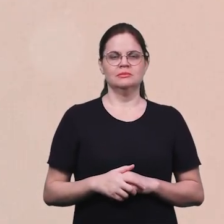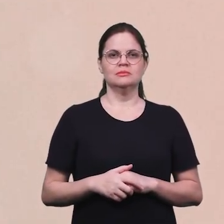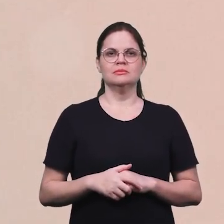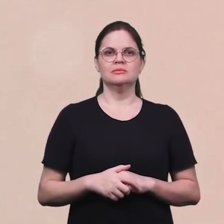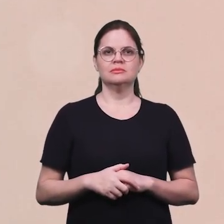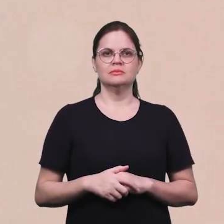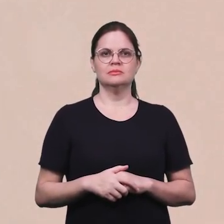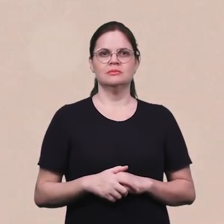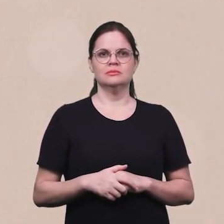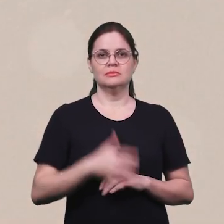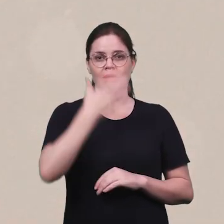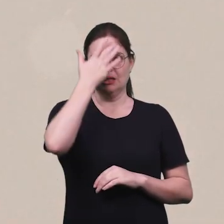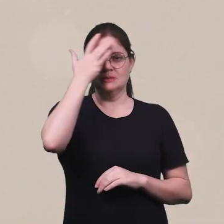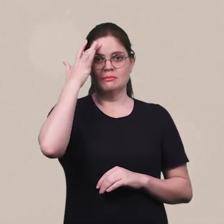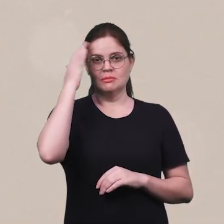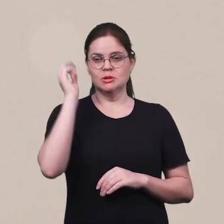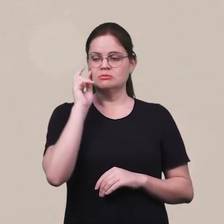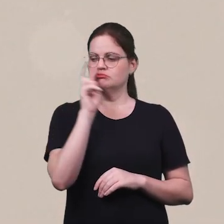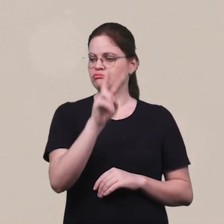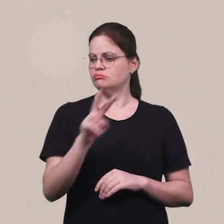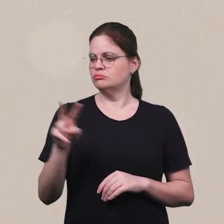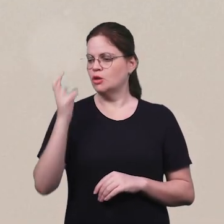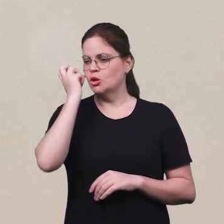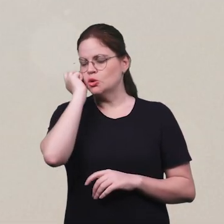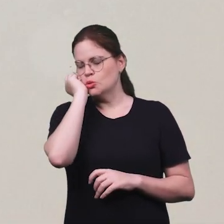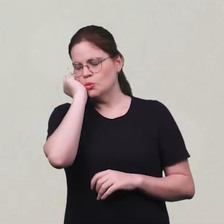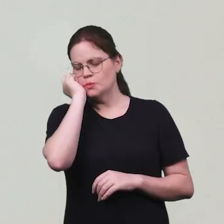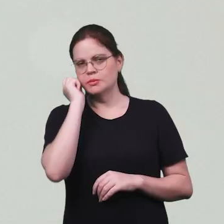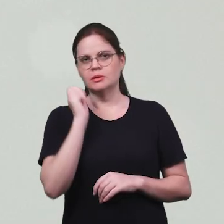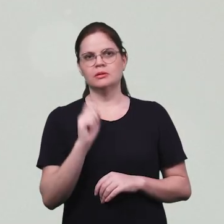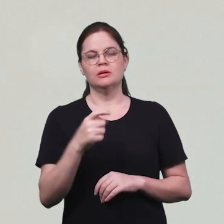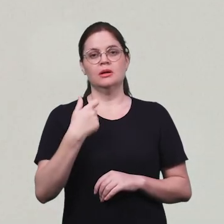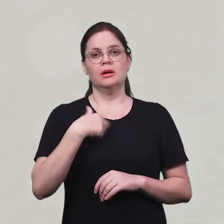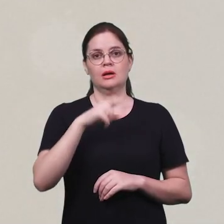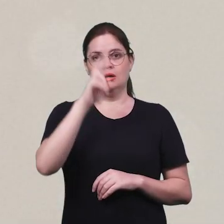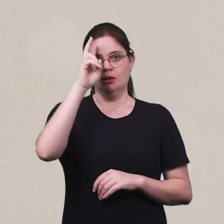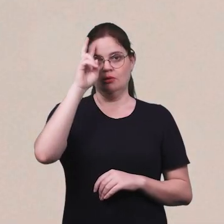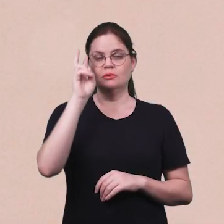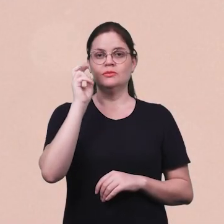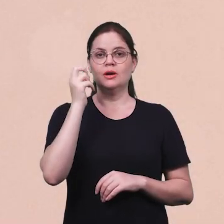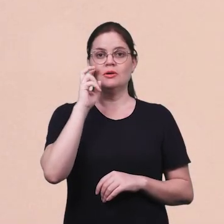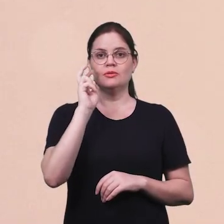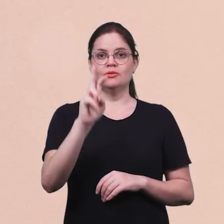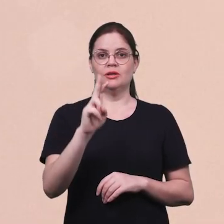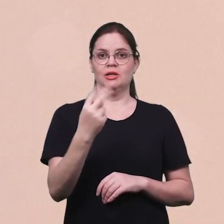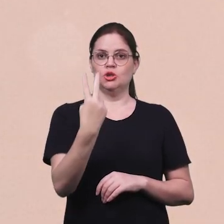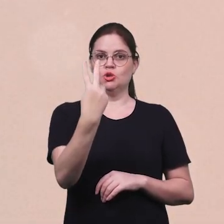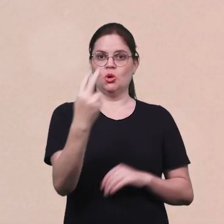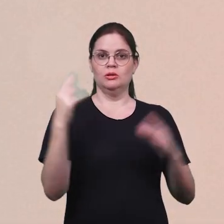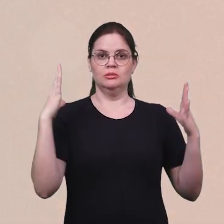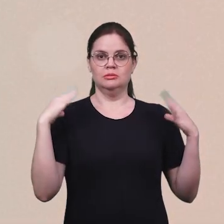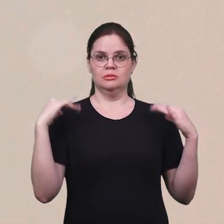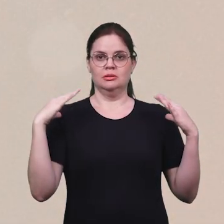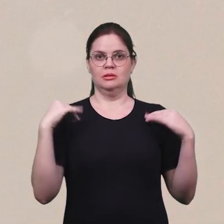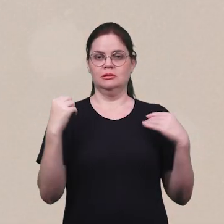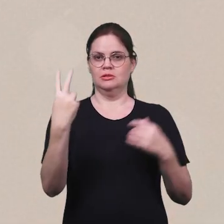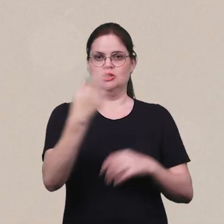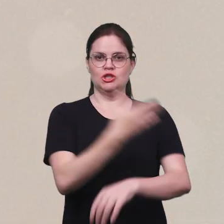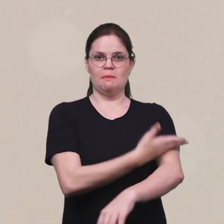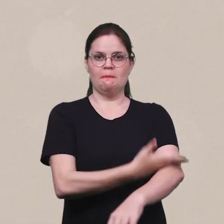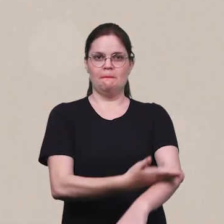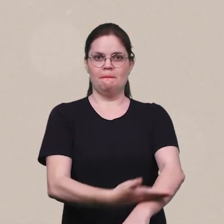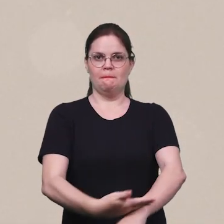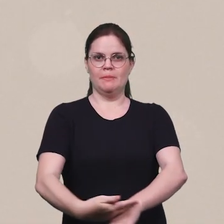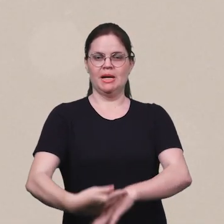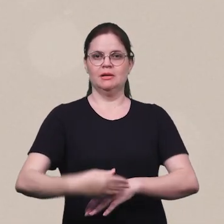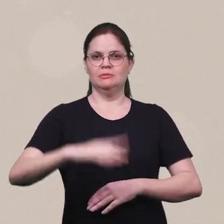quando estava alguém, todo mundo dormindo, eu ouvi que chegou 2 seres de branco, como que fosse o anjo do